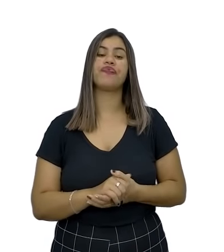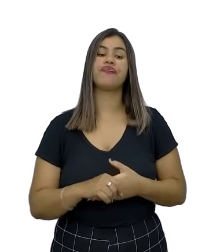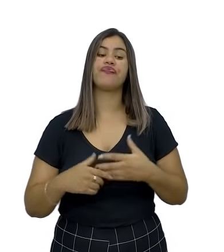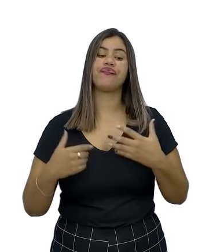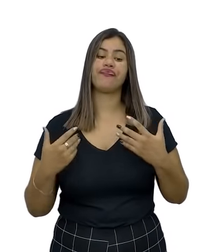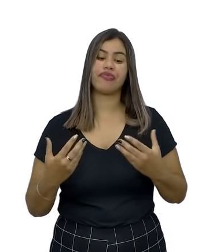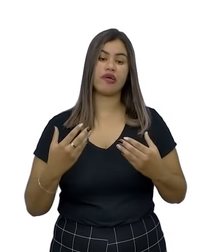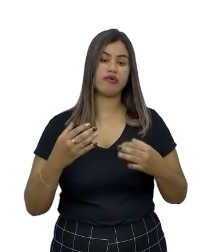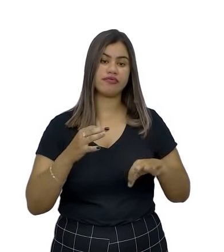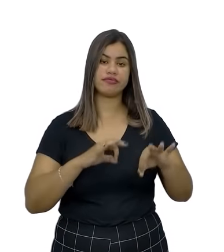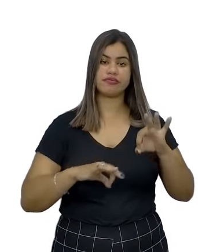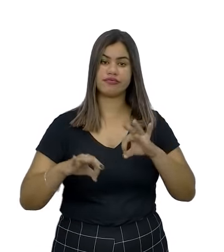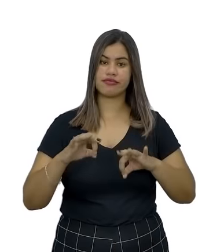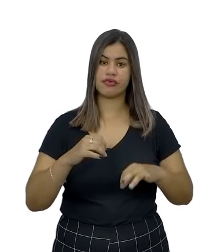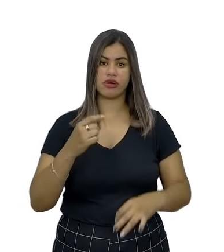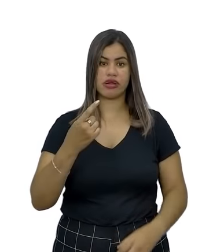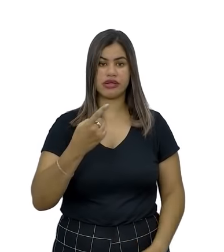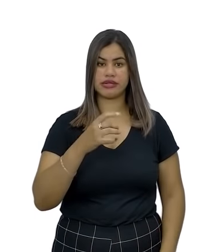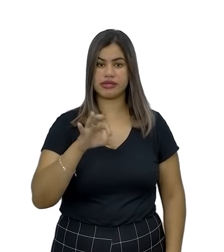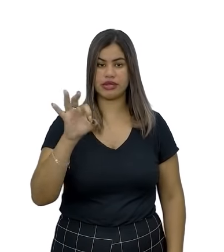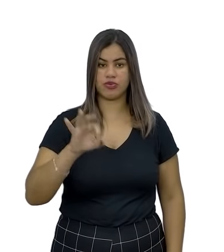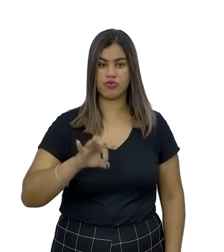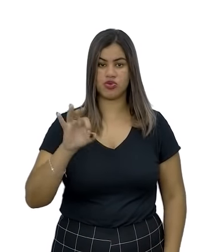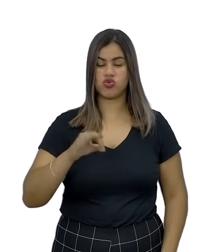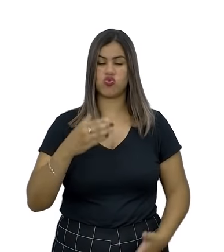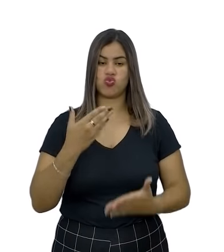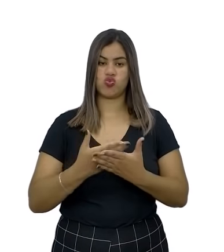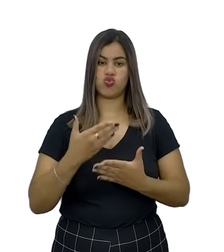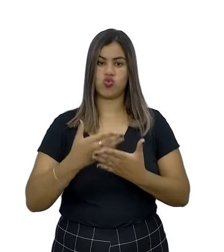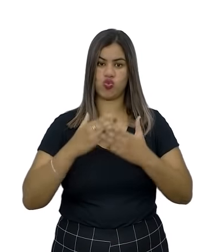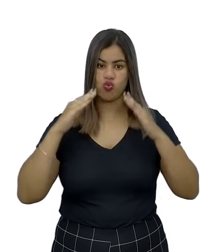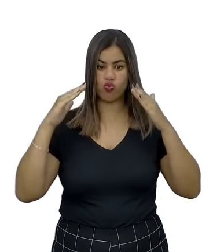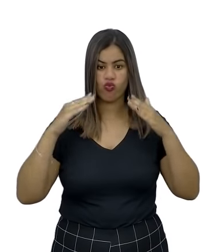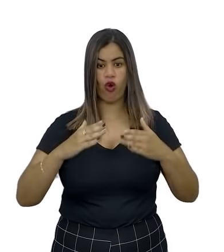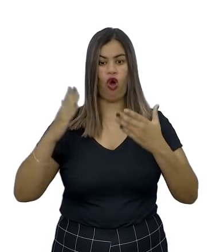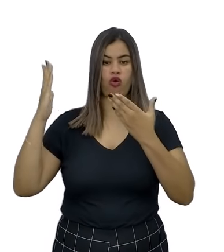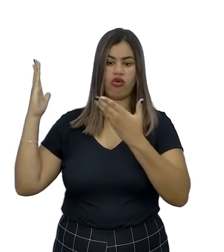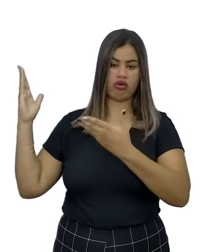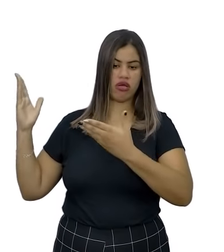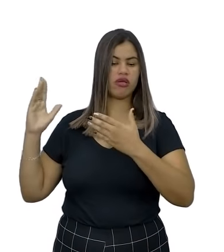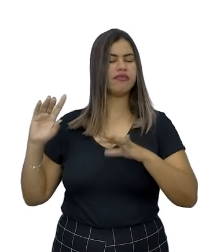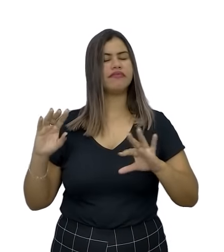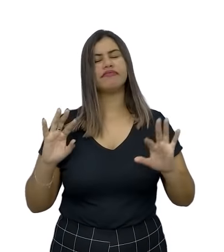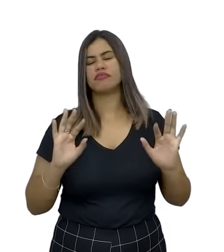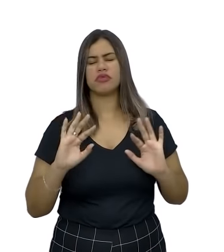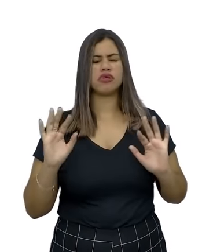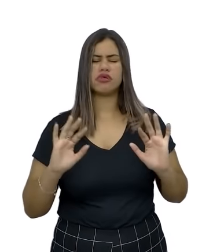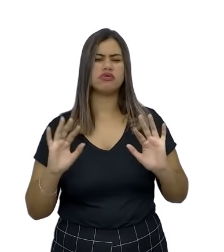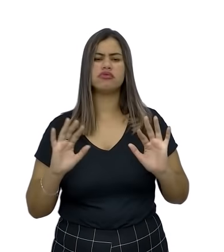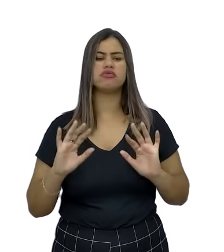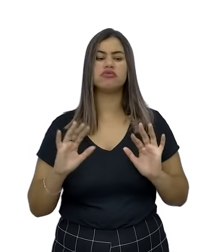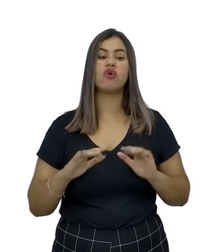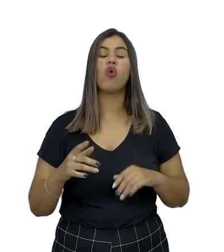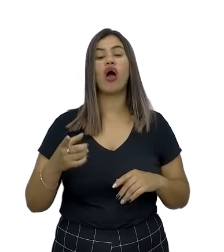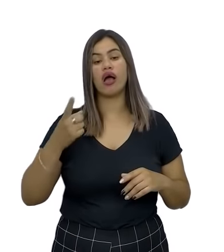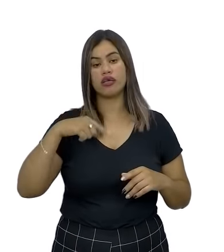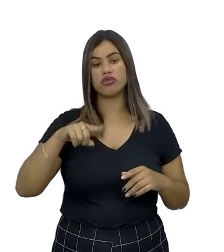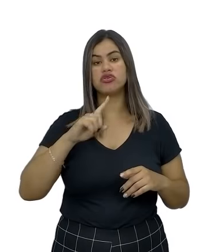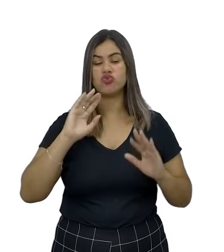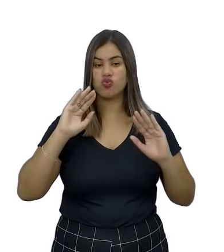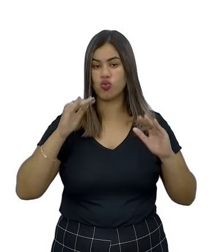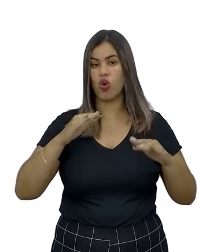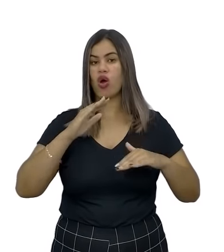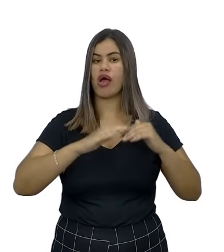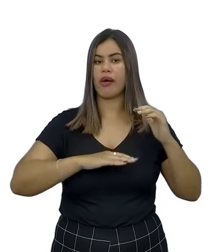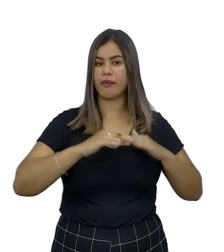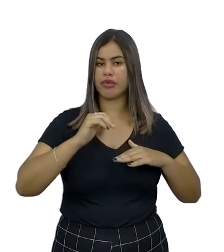não vai trabalhar 100% das nossas aulas só, eu vou priorizar aí as habilidades, eu vou levar as habilidades que elas